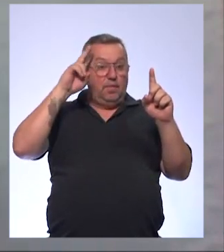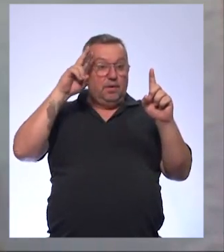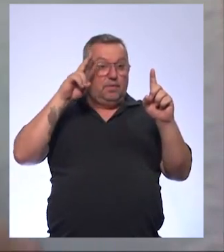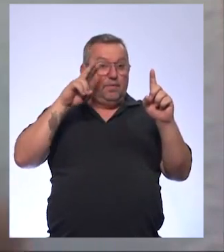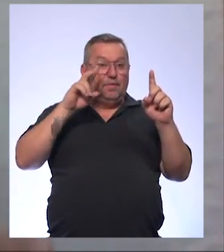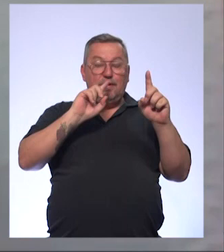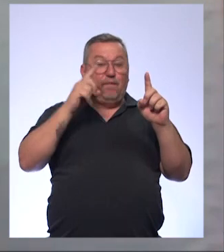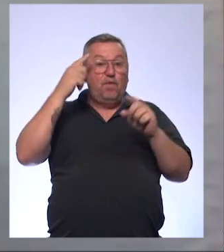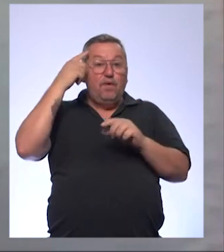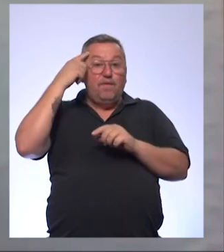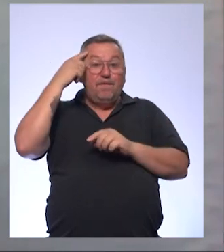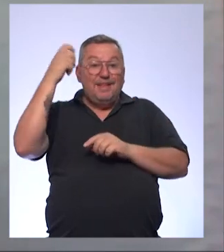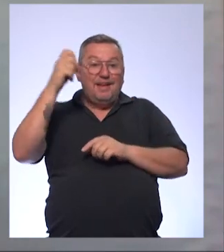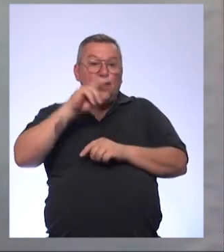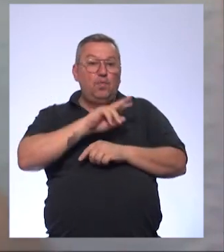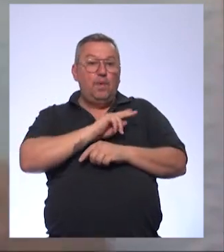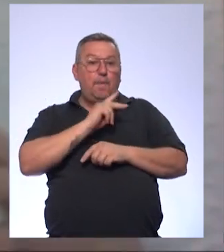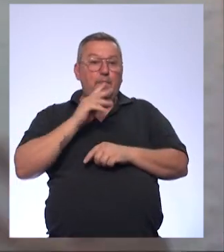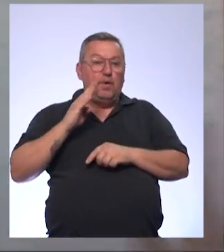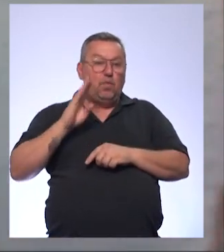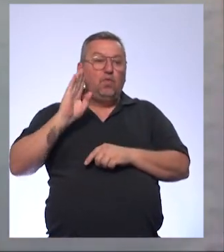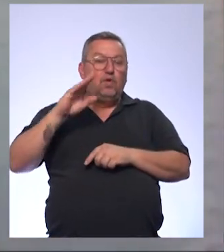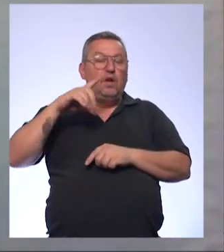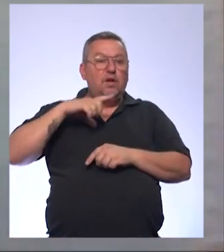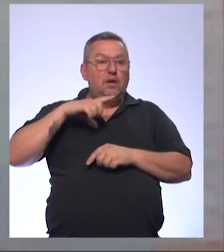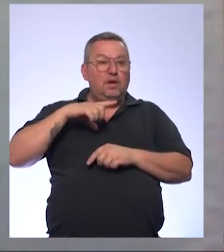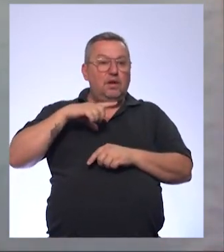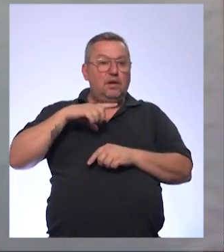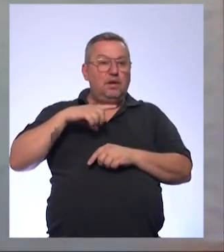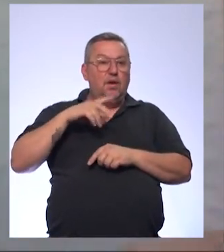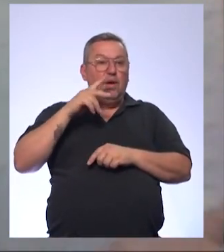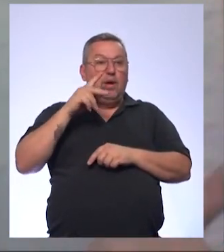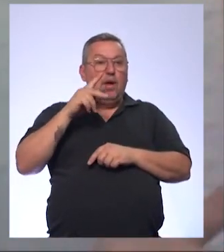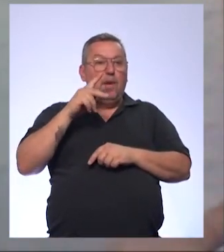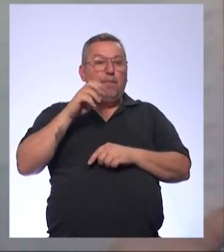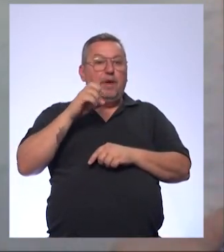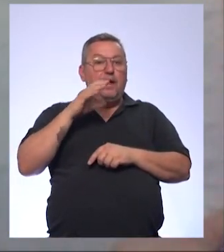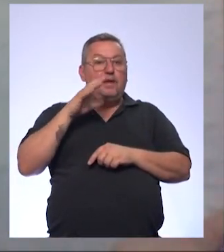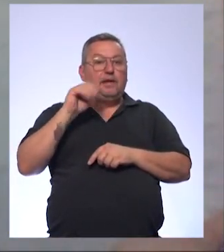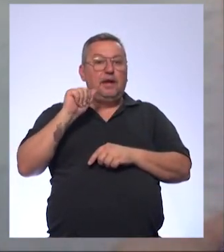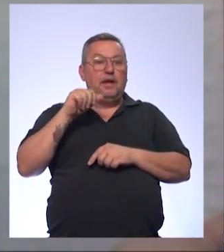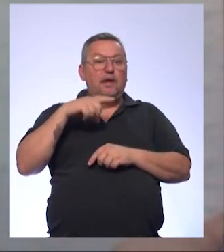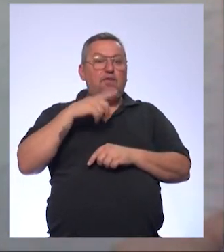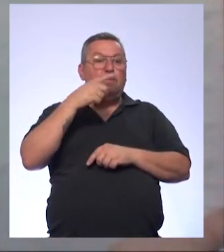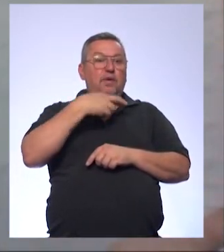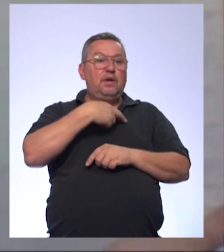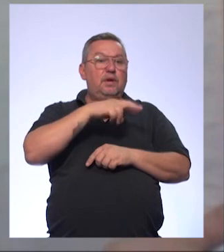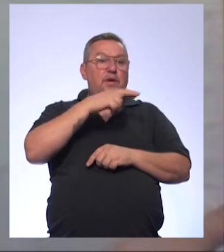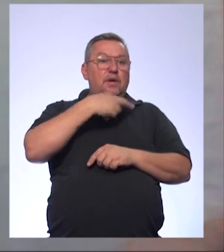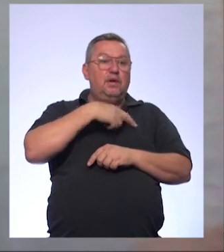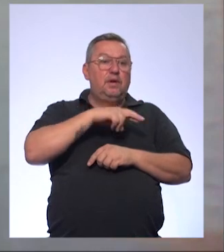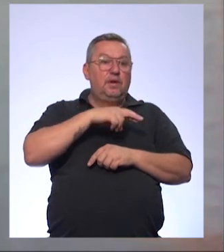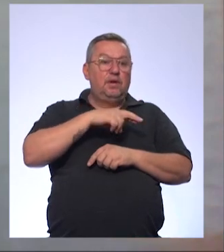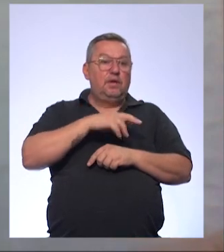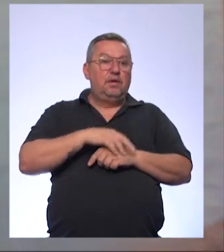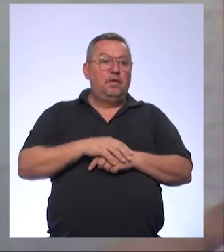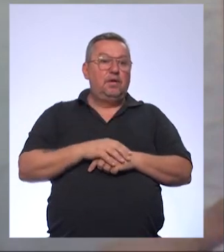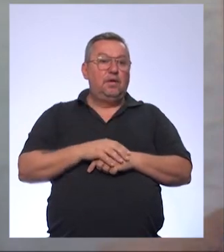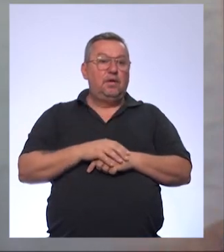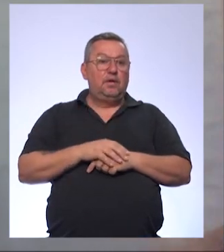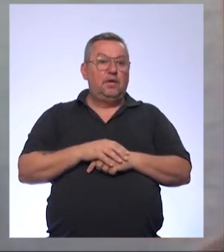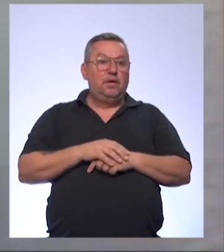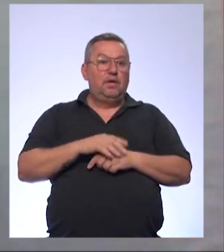não foi inventado pelos hebreus. Já existiam, por exemplo, os persas, que tinham uma religião que se chamava, uma filosofia, que se